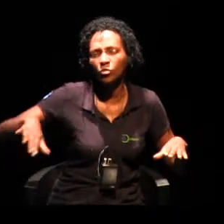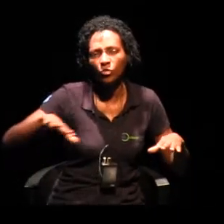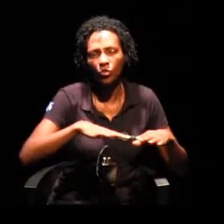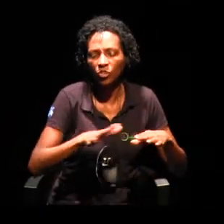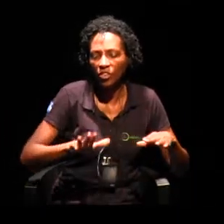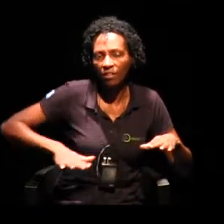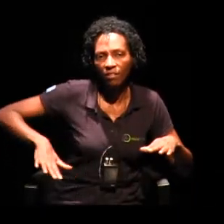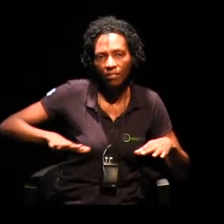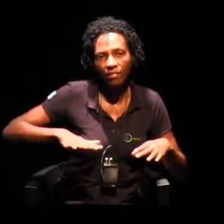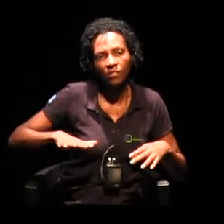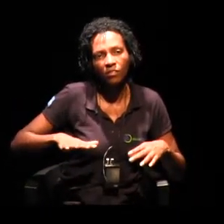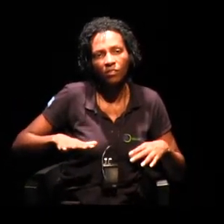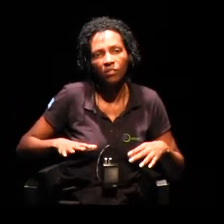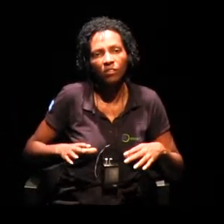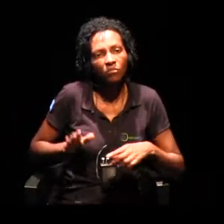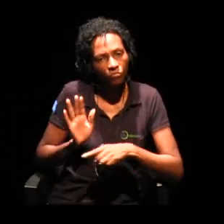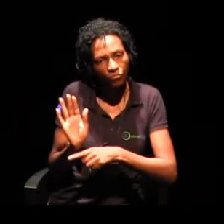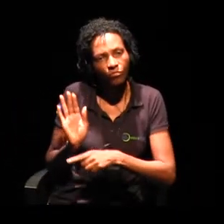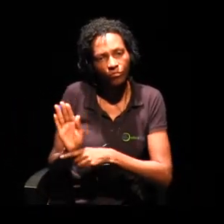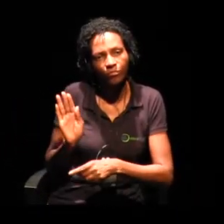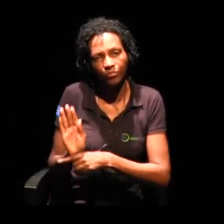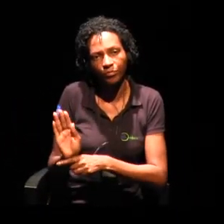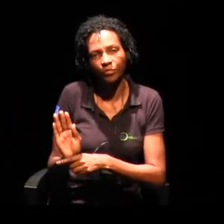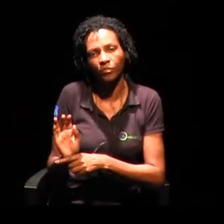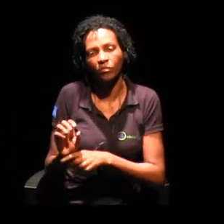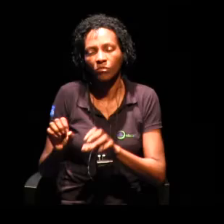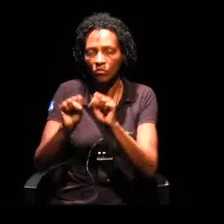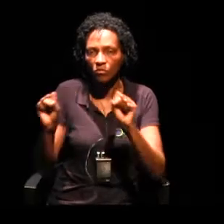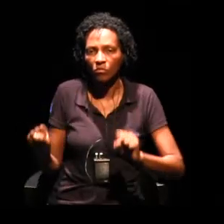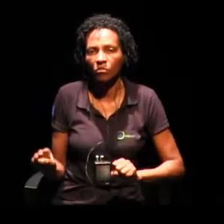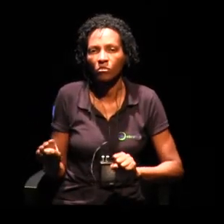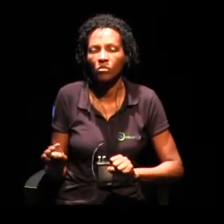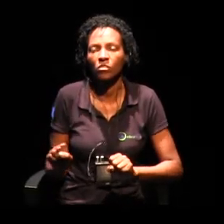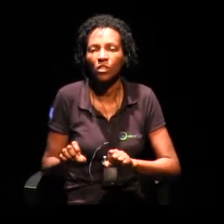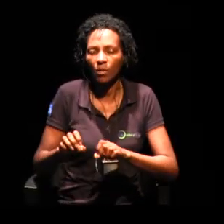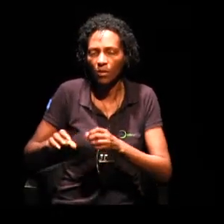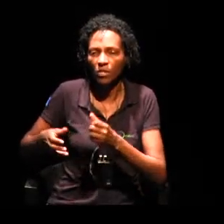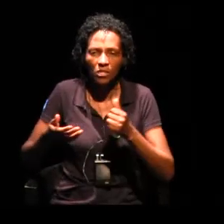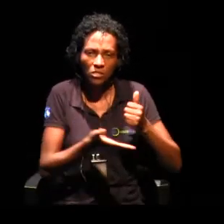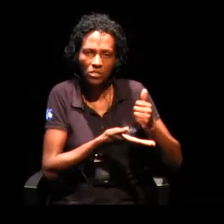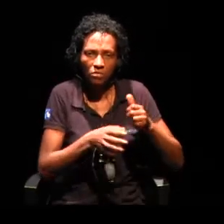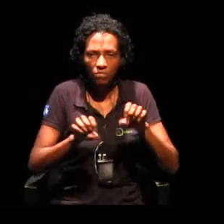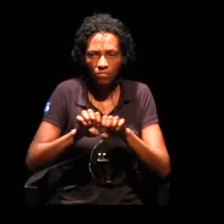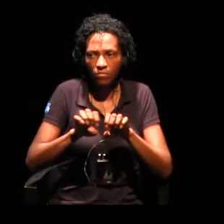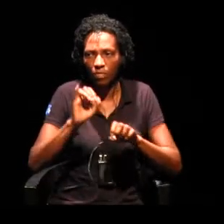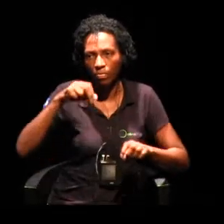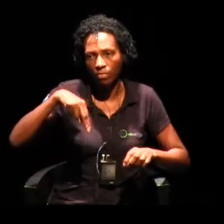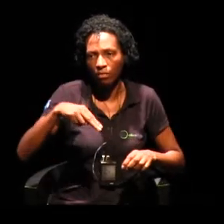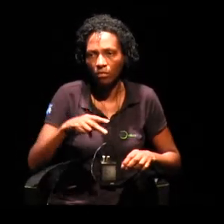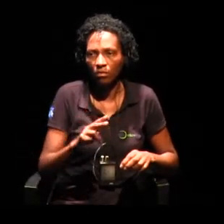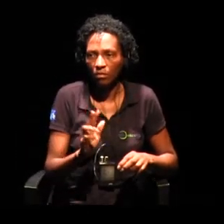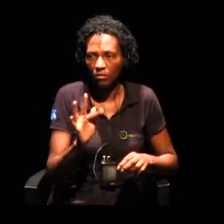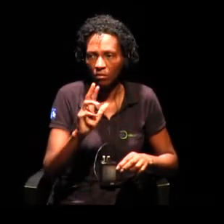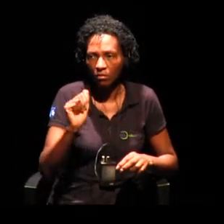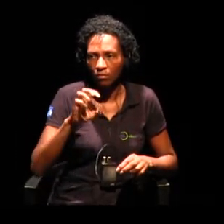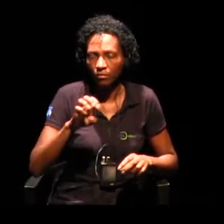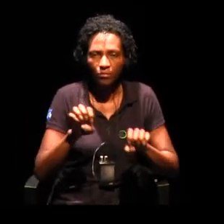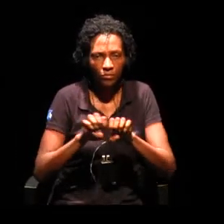toda a zona, toda a área foi beneficiada com esse sistema de infraestrutura,